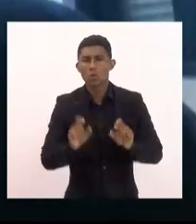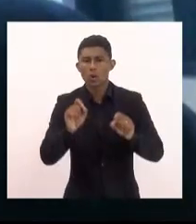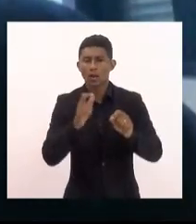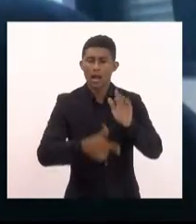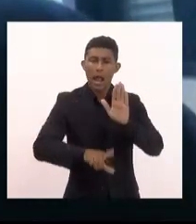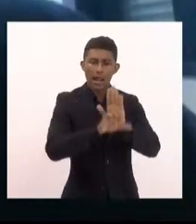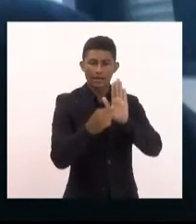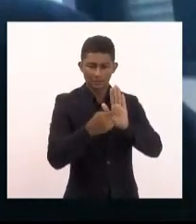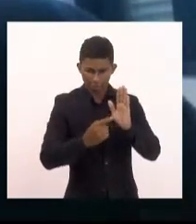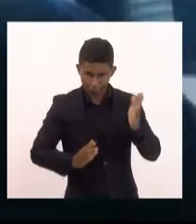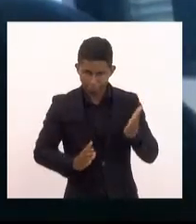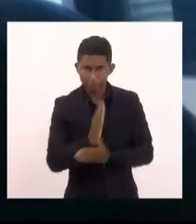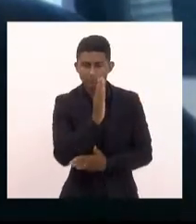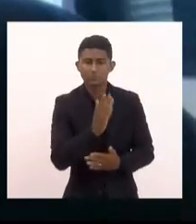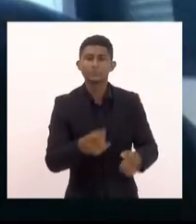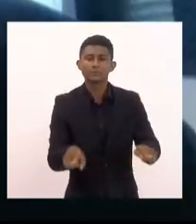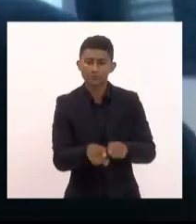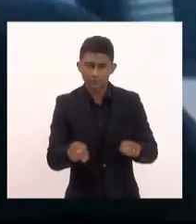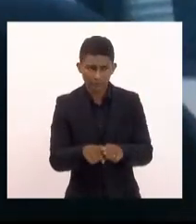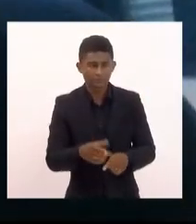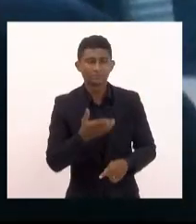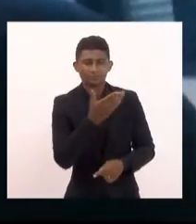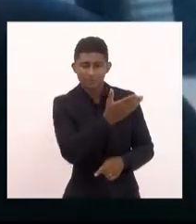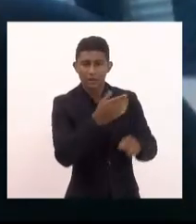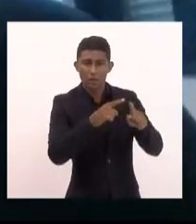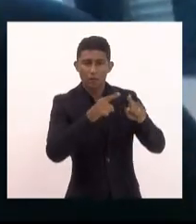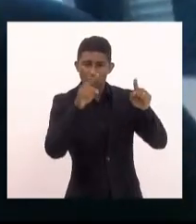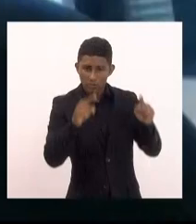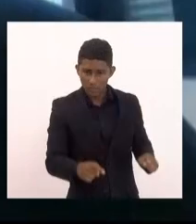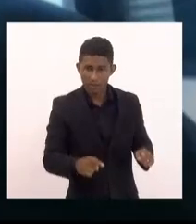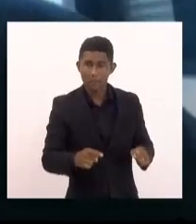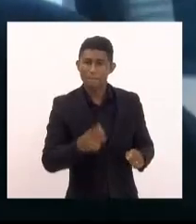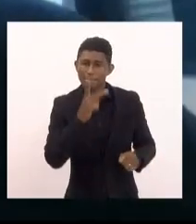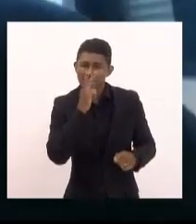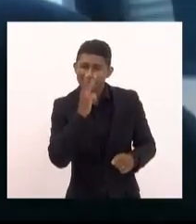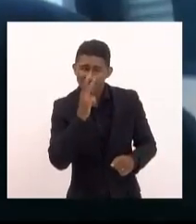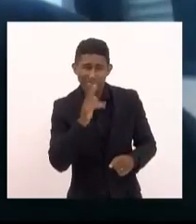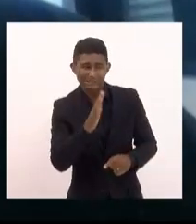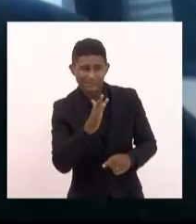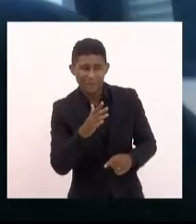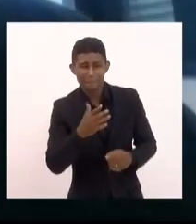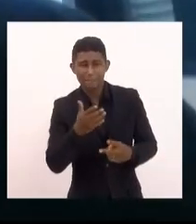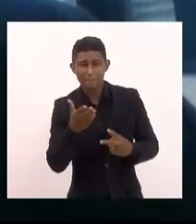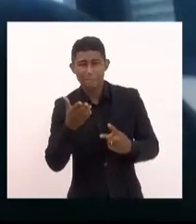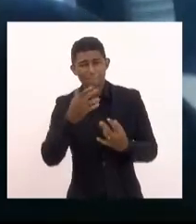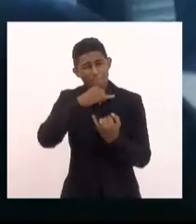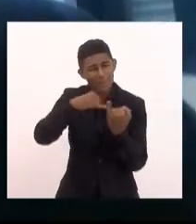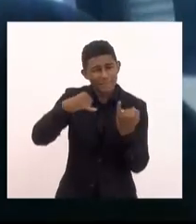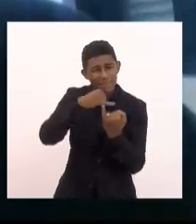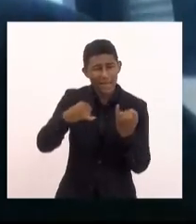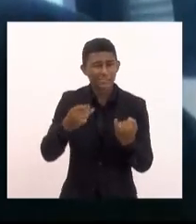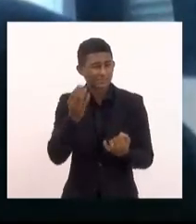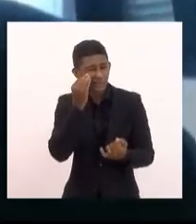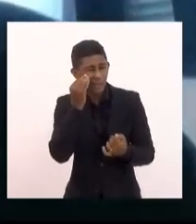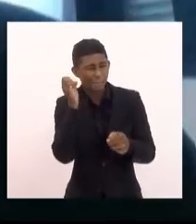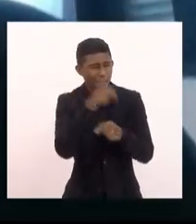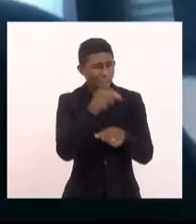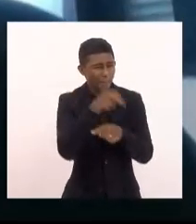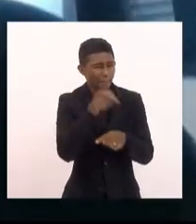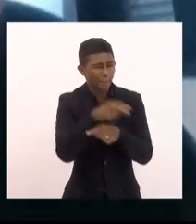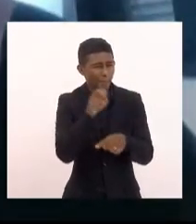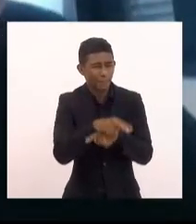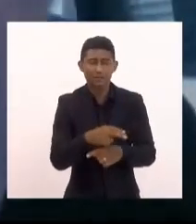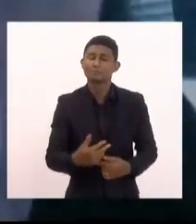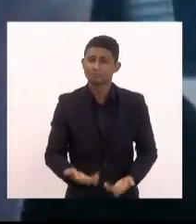lei, como recomponha pelo menos metade desse déficit do INEA, que é de 460.